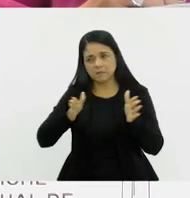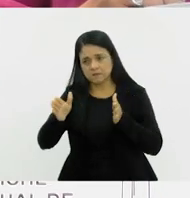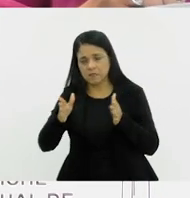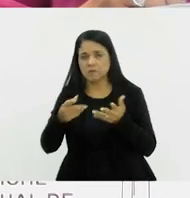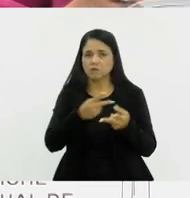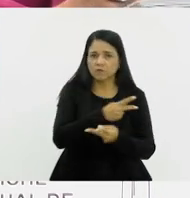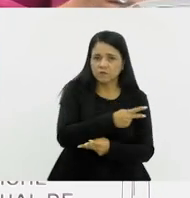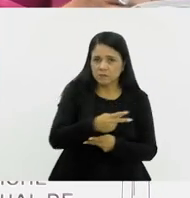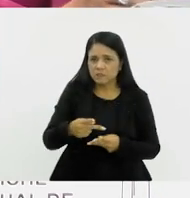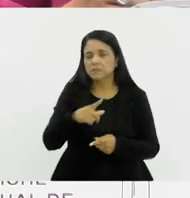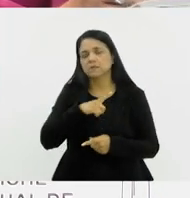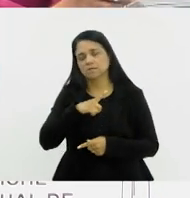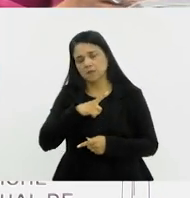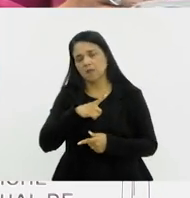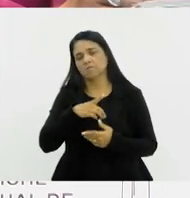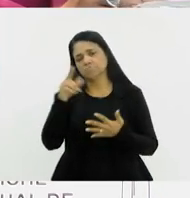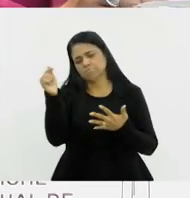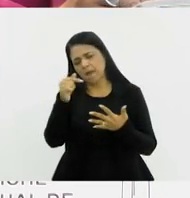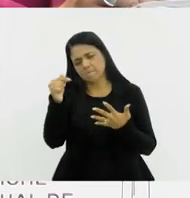etc., né?